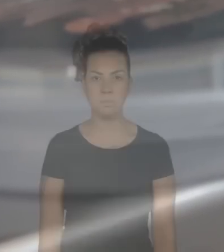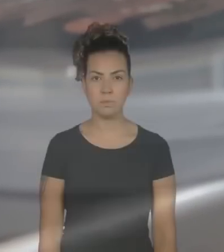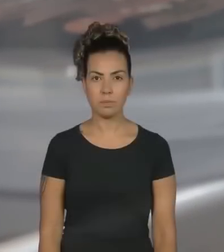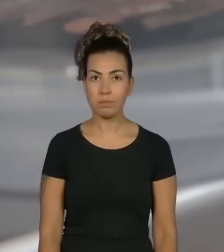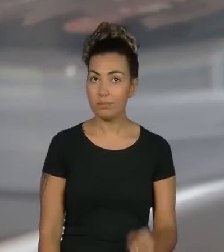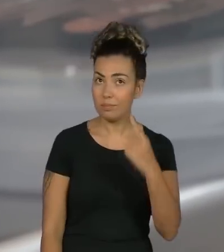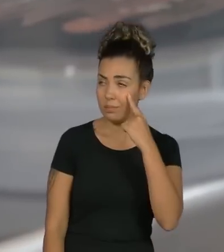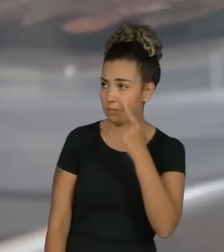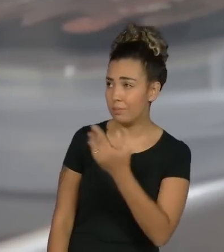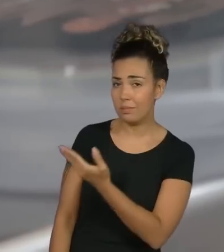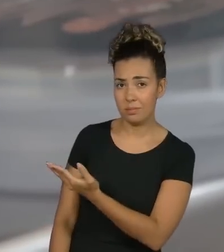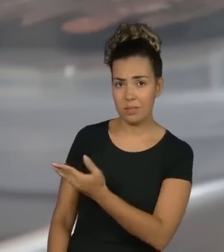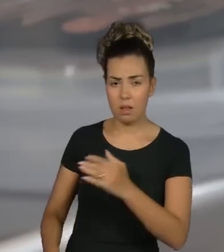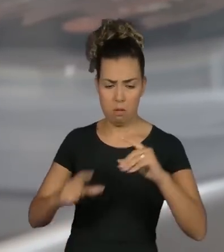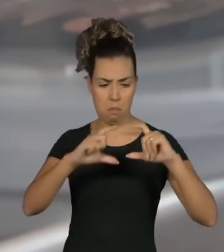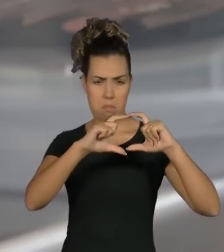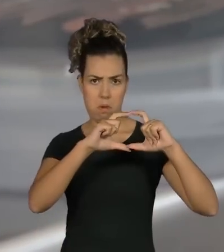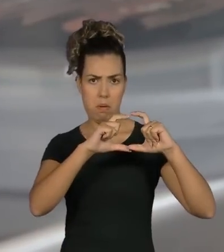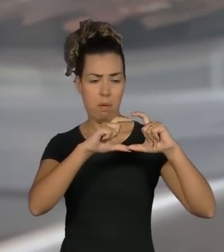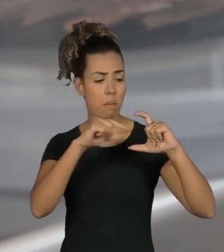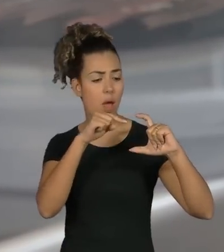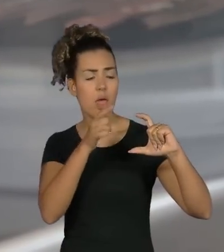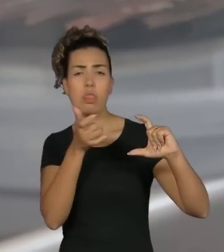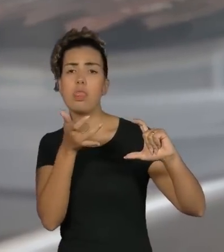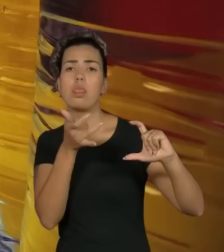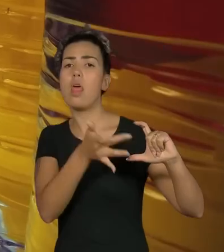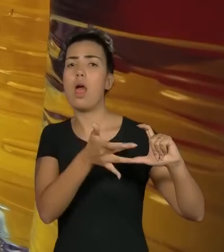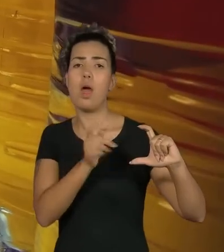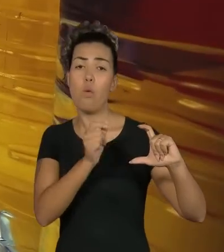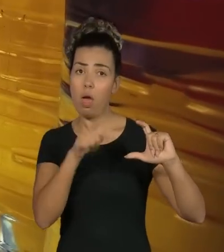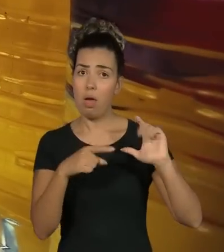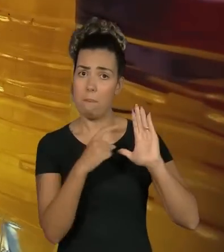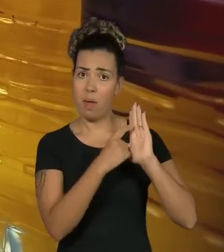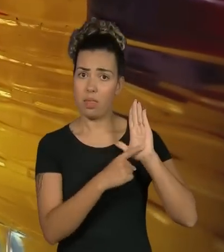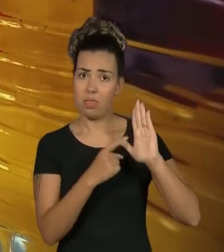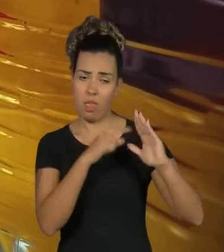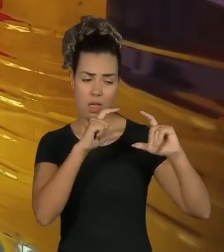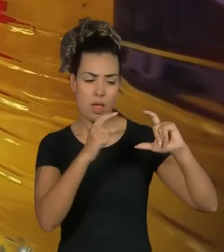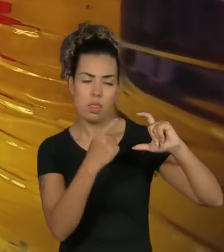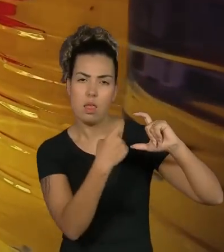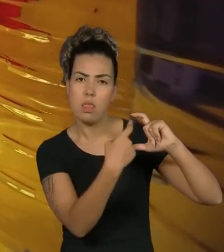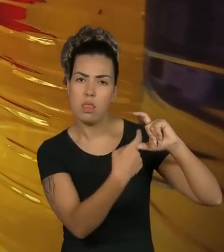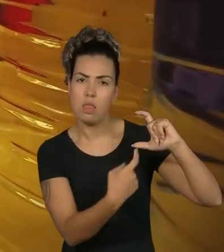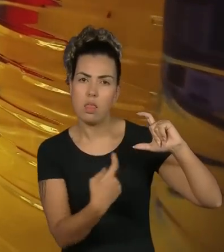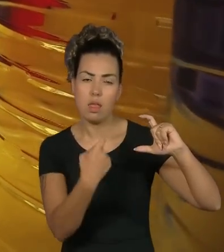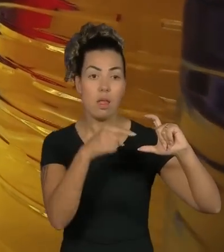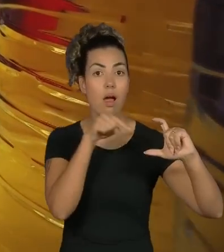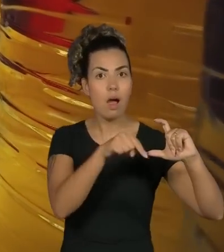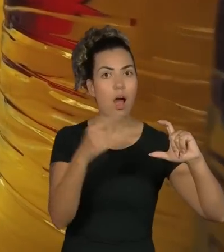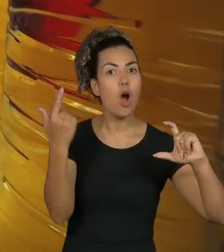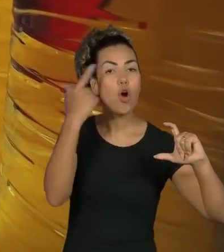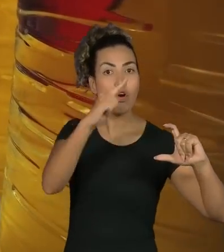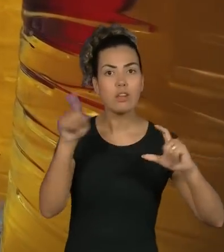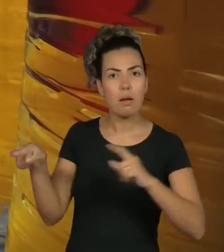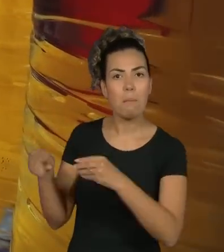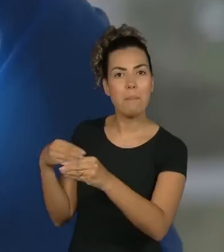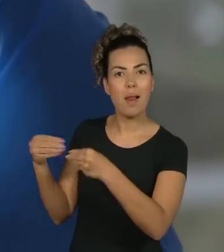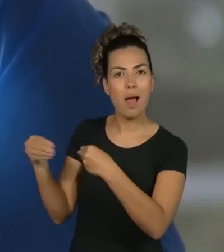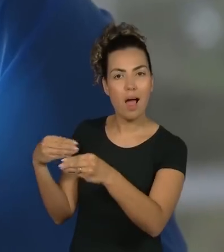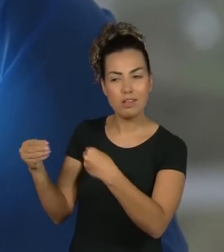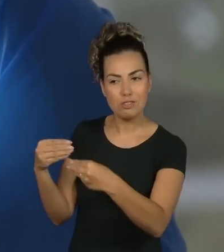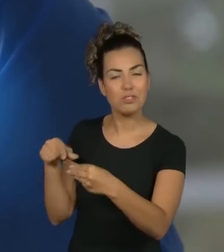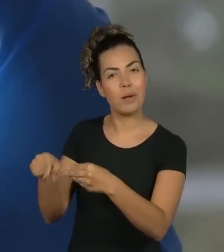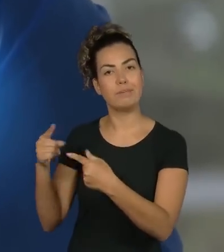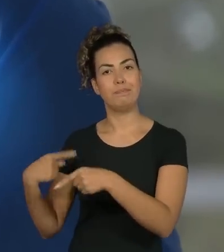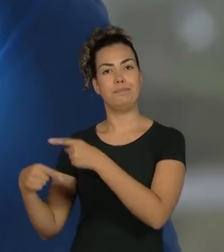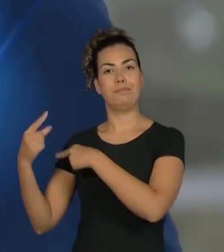Estas placas abrigam bactérias capazes de degradar material resistente derivado do petróleo, o plástico. Elas